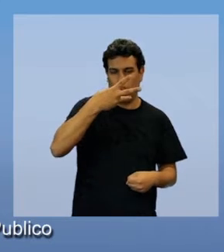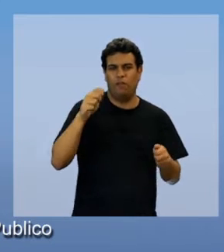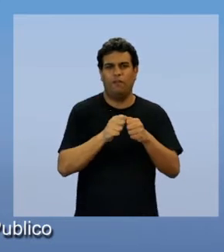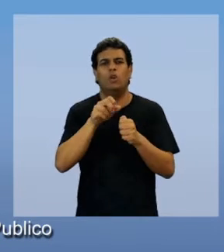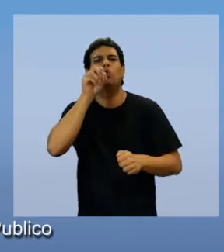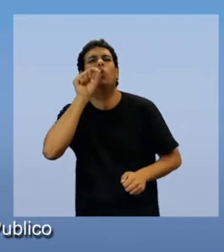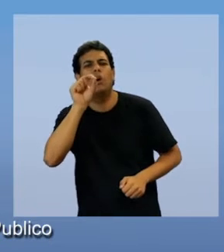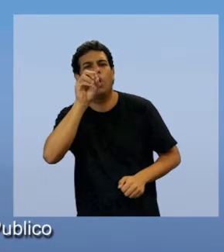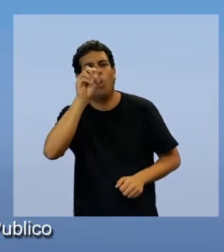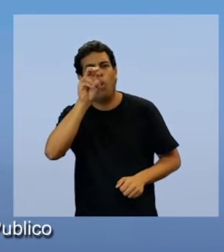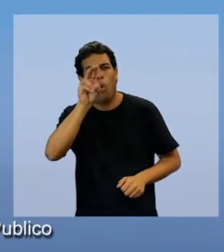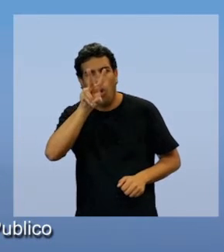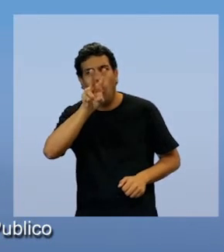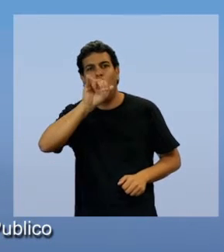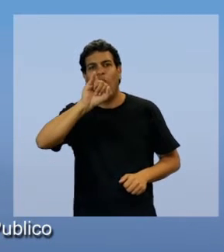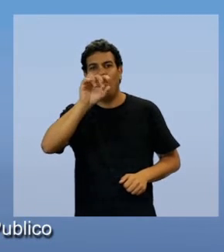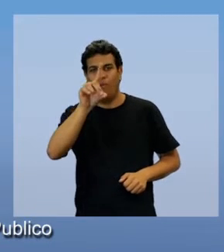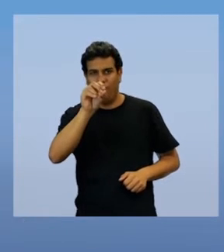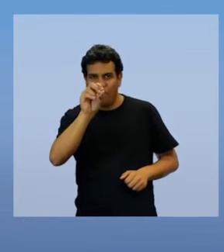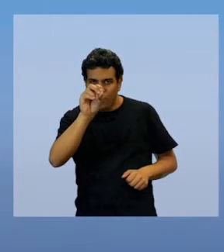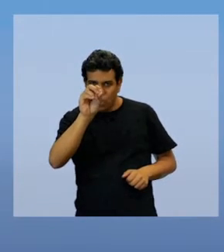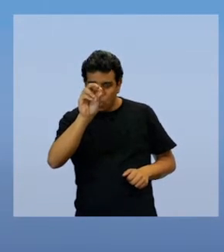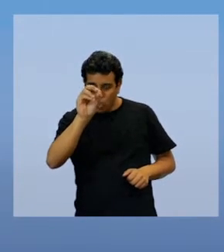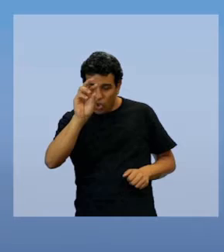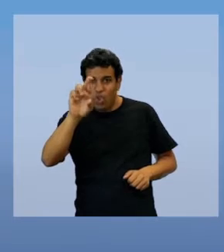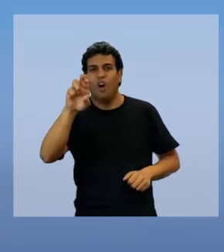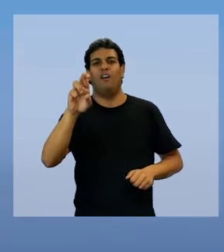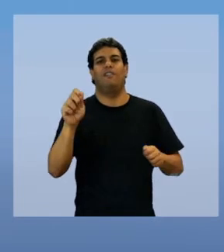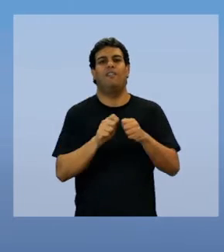membro do Ministério Público com mais de 10 anos de carreira.